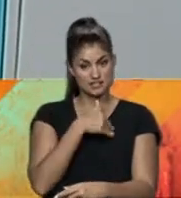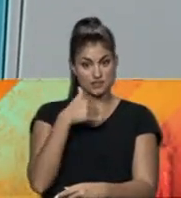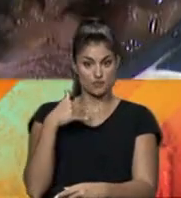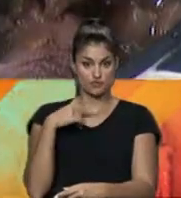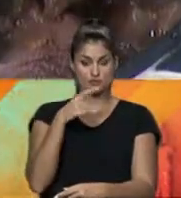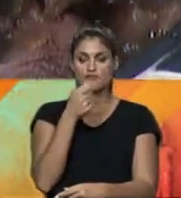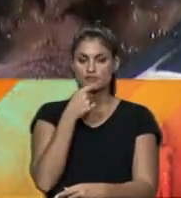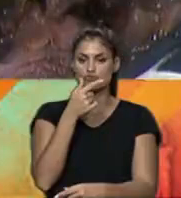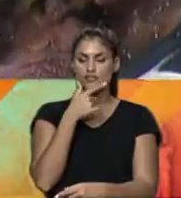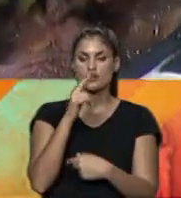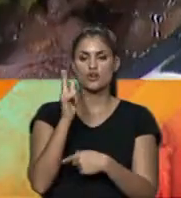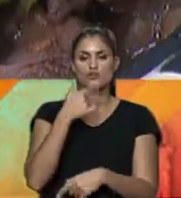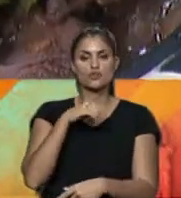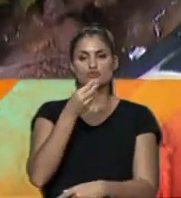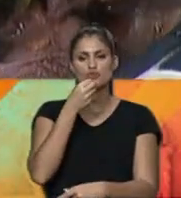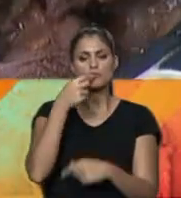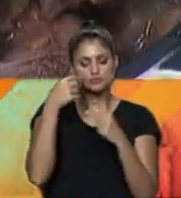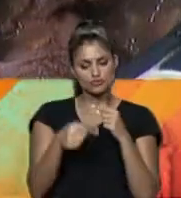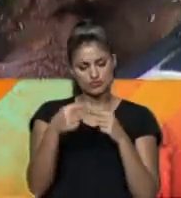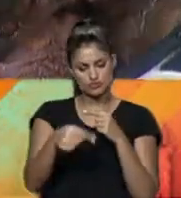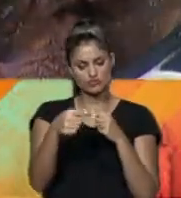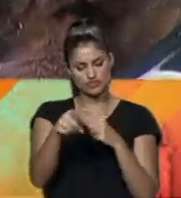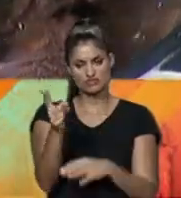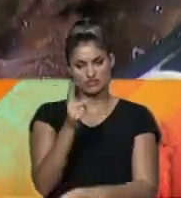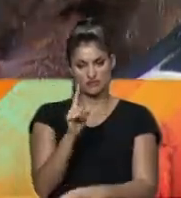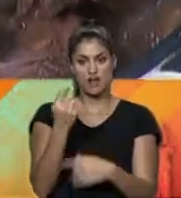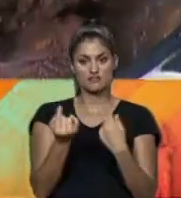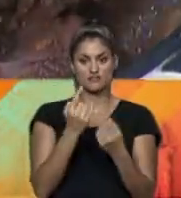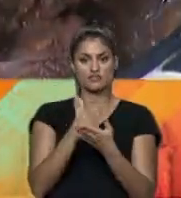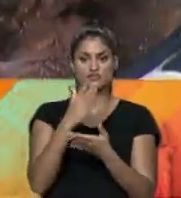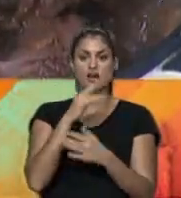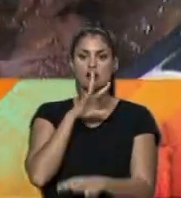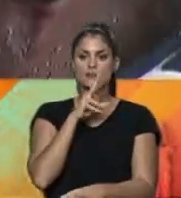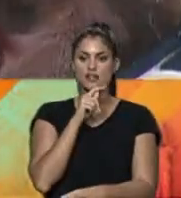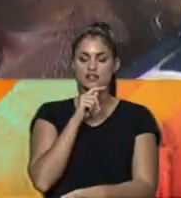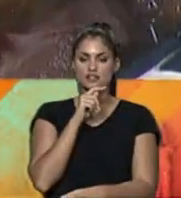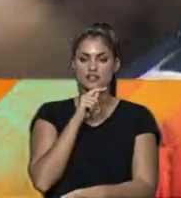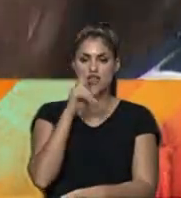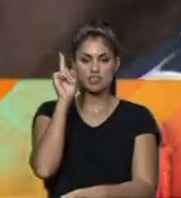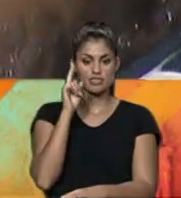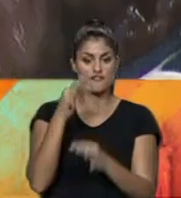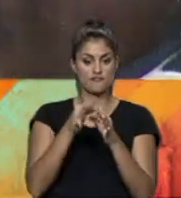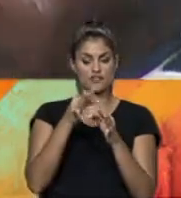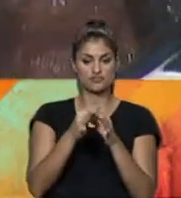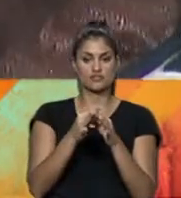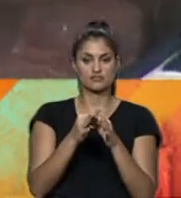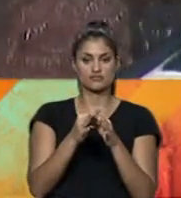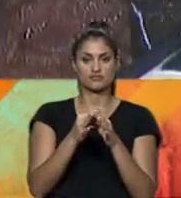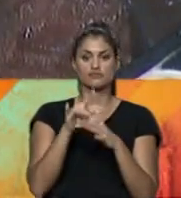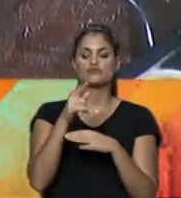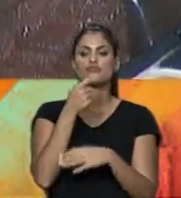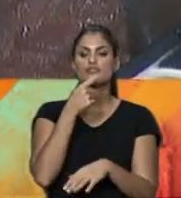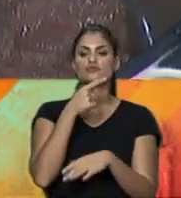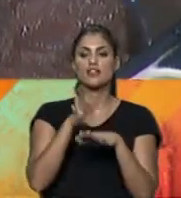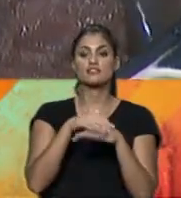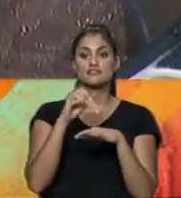feijoada destas também nós não comemos todos os dias, claro, não é? Uma vez por outra. Não é todos a minha os mãe dias. Era em dias de festa, não é? Convida e faz a feijoada, é como a cozida